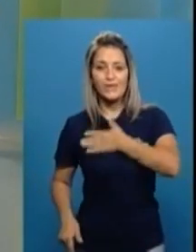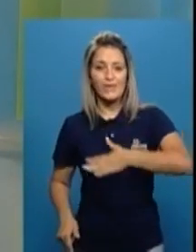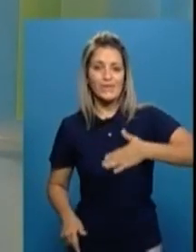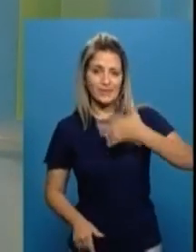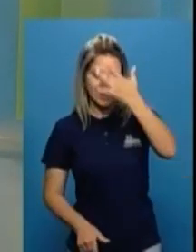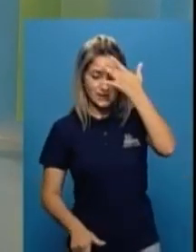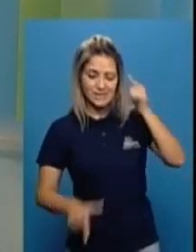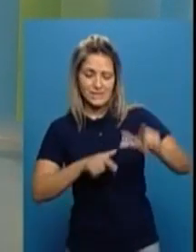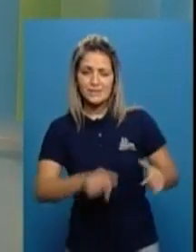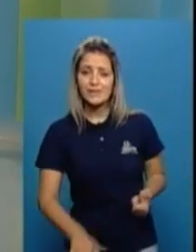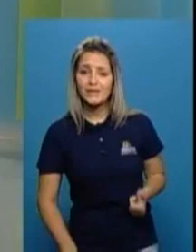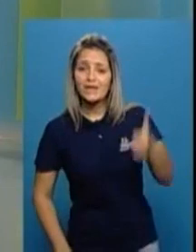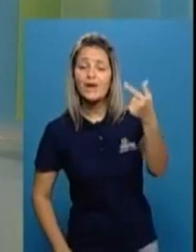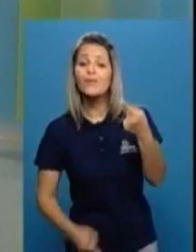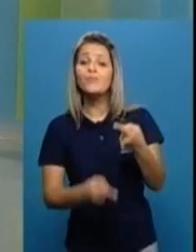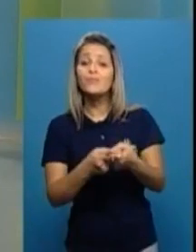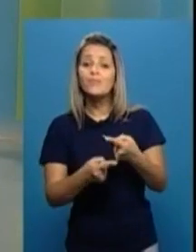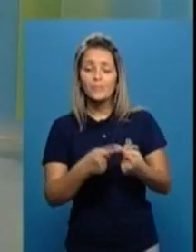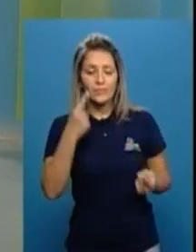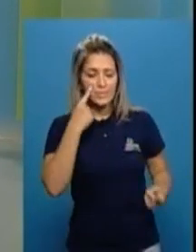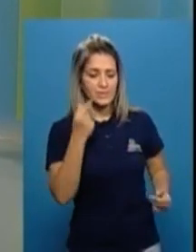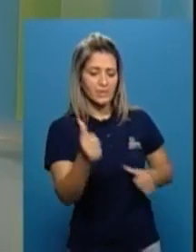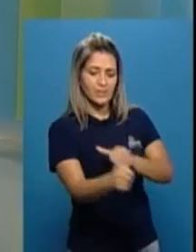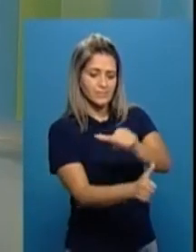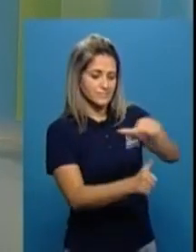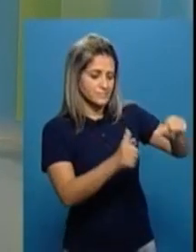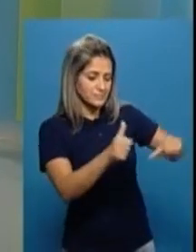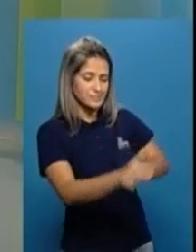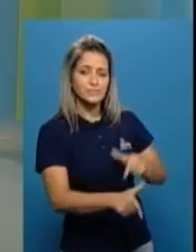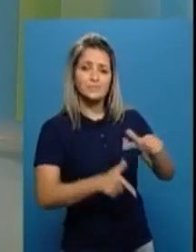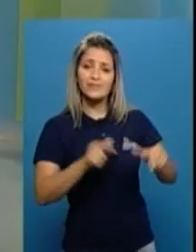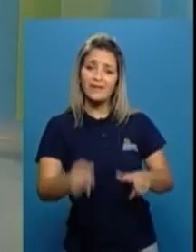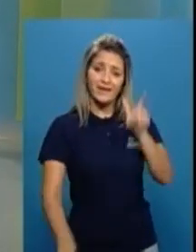satisfação. Por quê? Rotatividade nas tarefas, tornando o trabalho